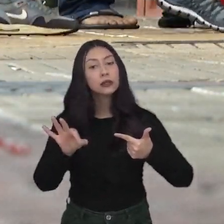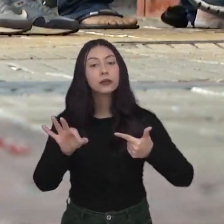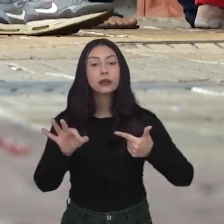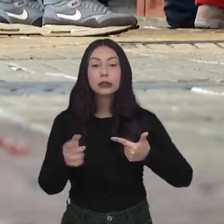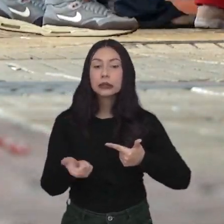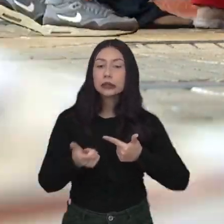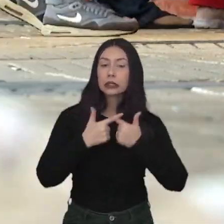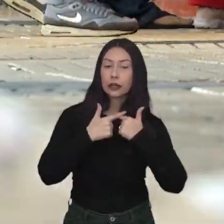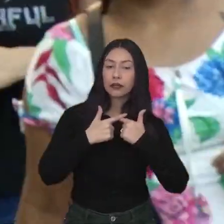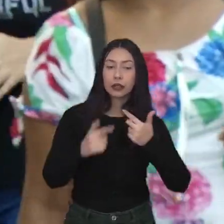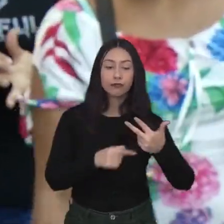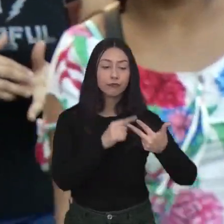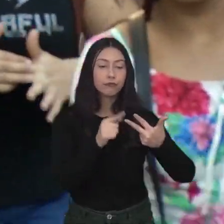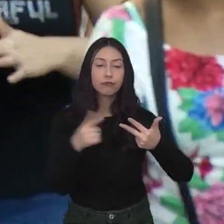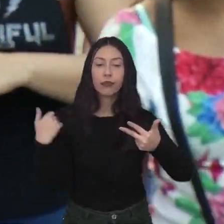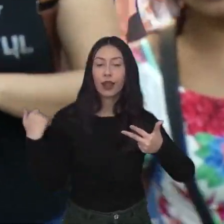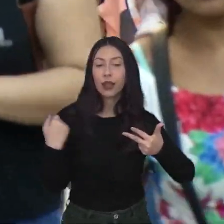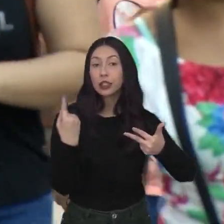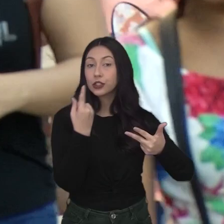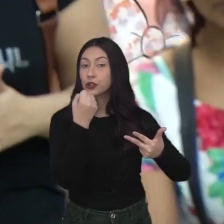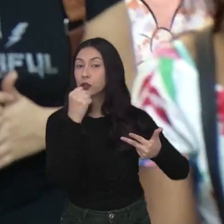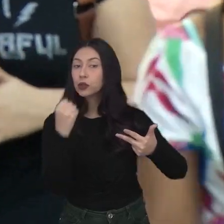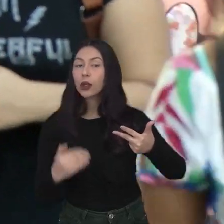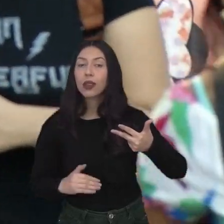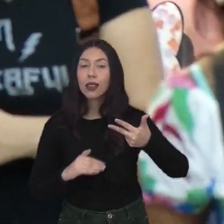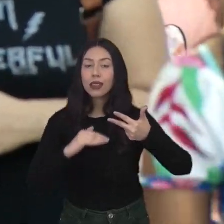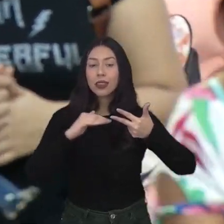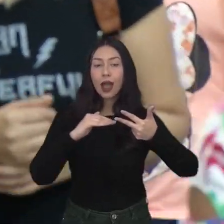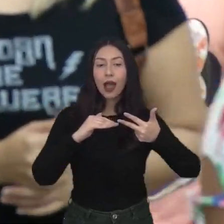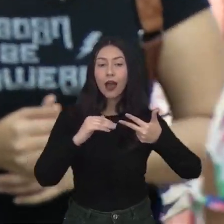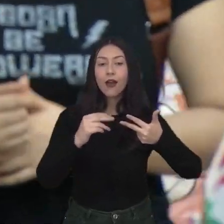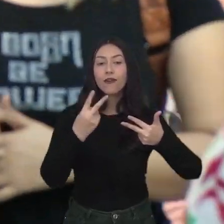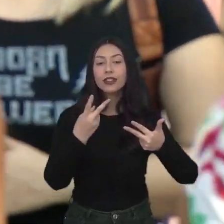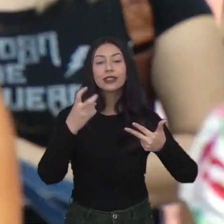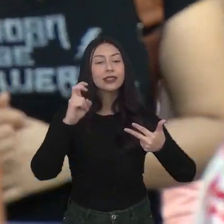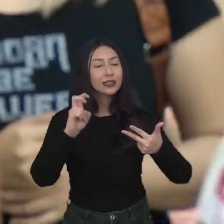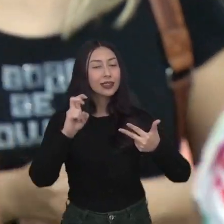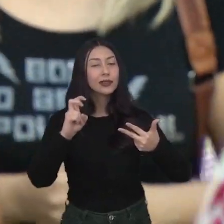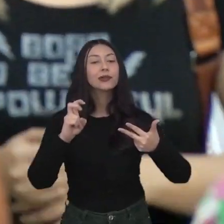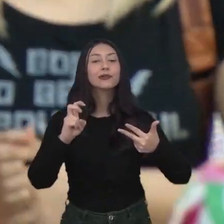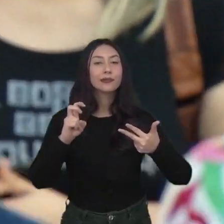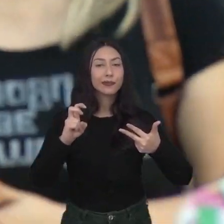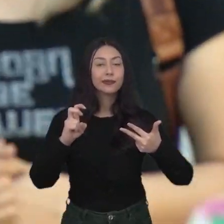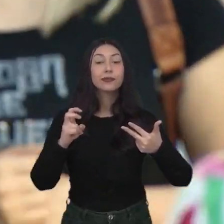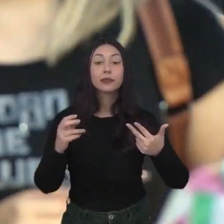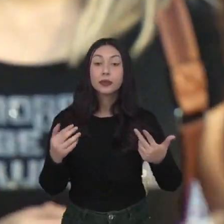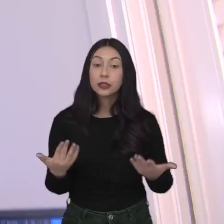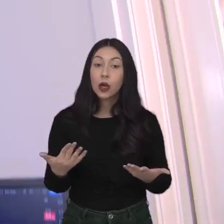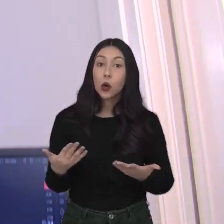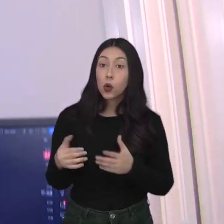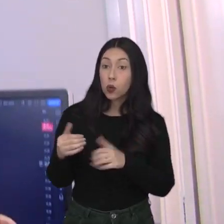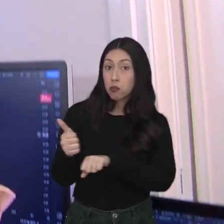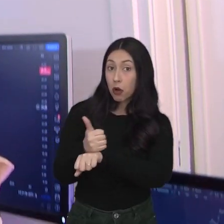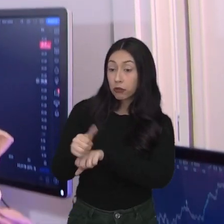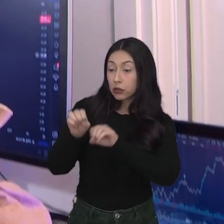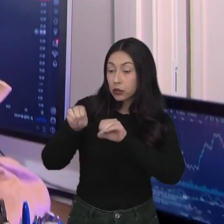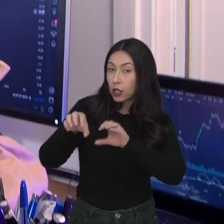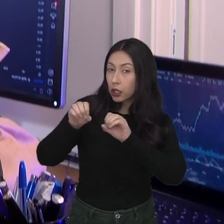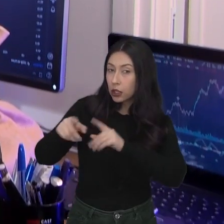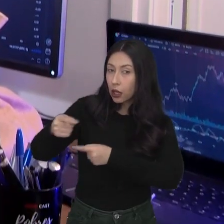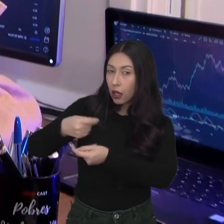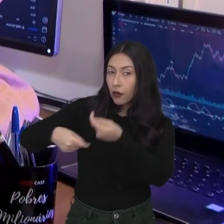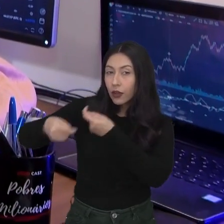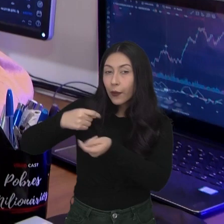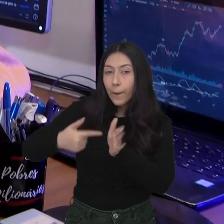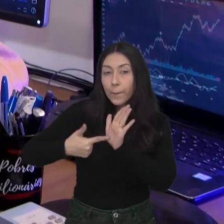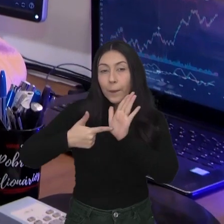34,1% dos endividados. Jovens entre 18 e 25 anos e os idosos também aparecem na lista. Para este educador